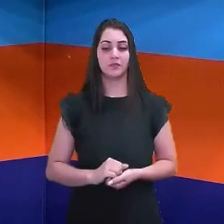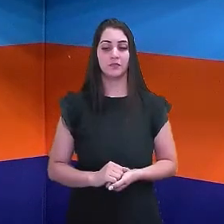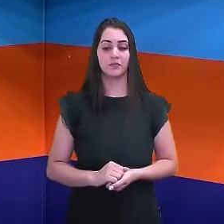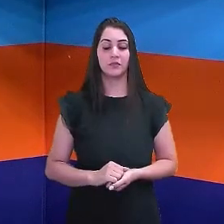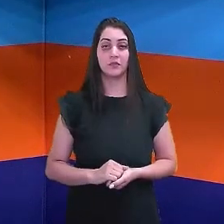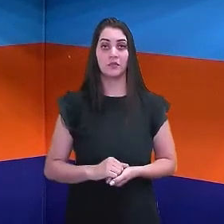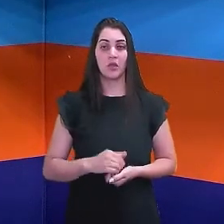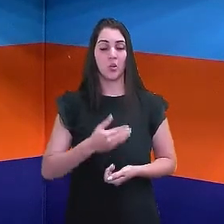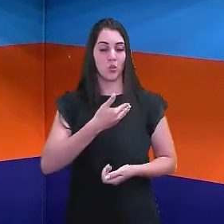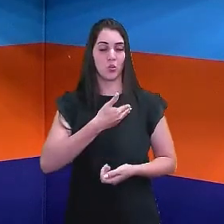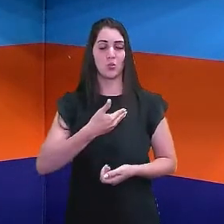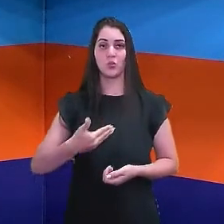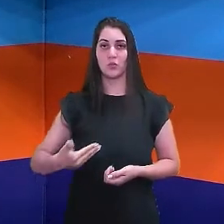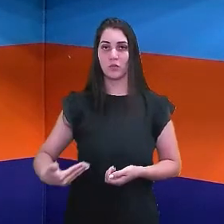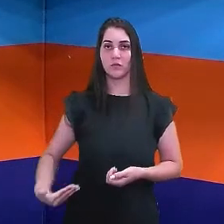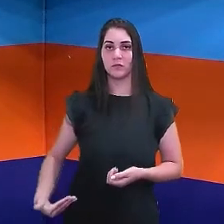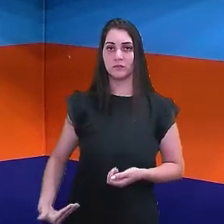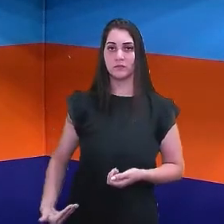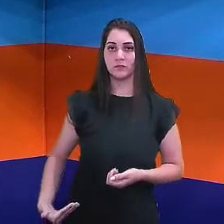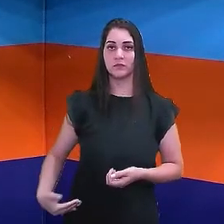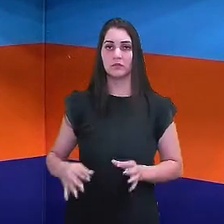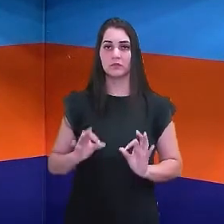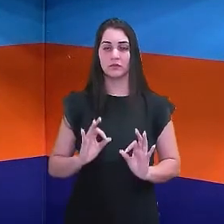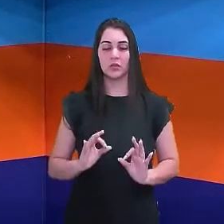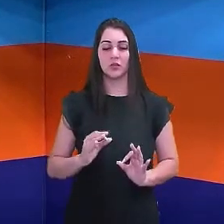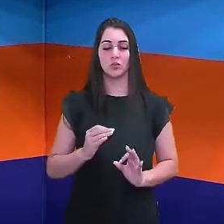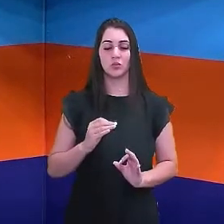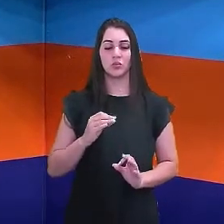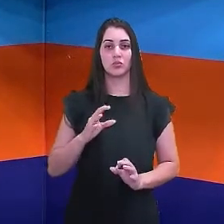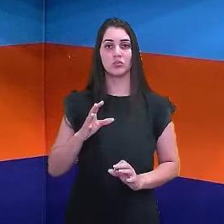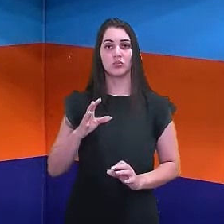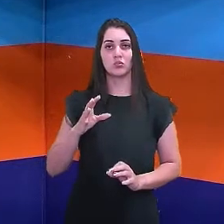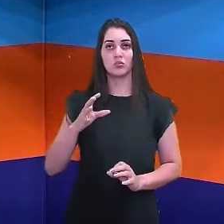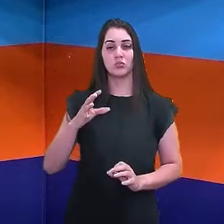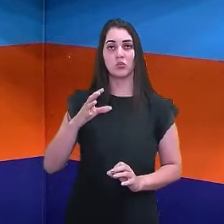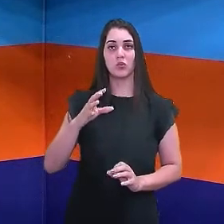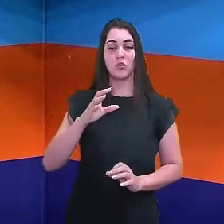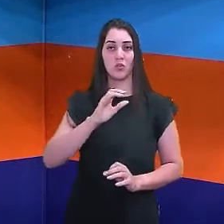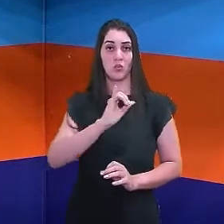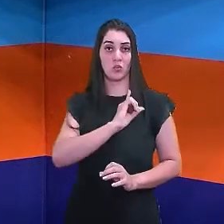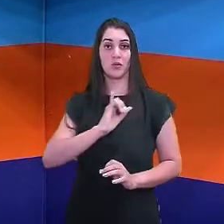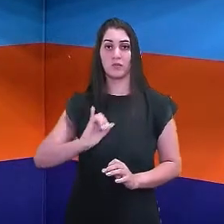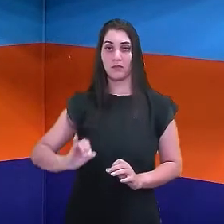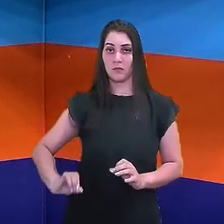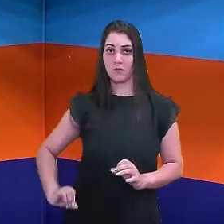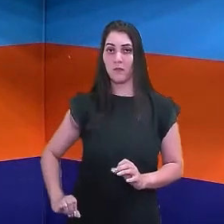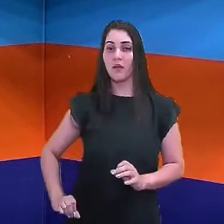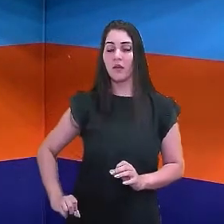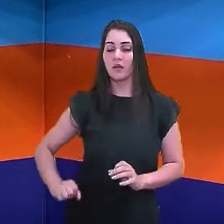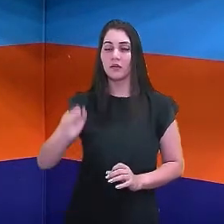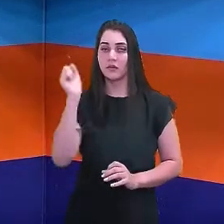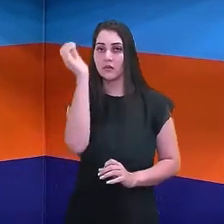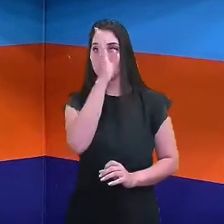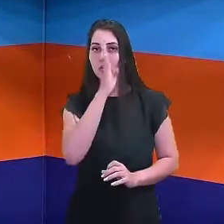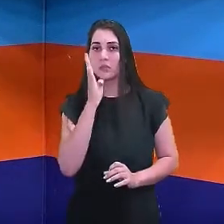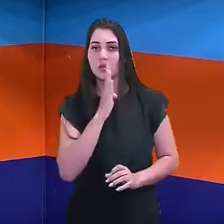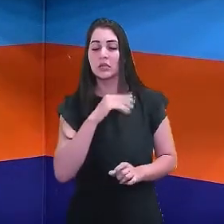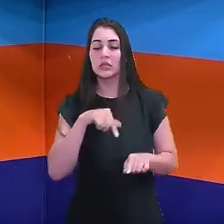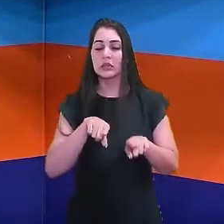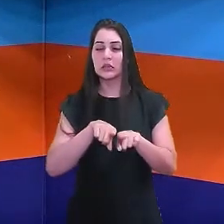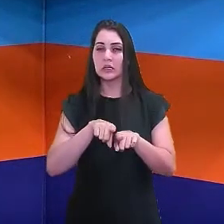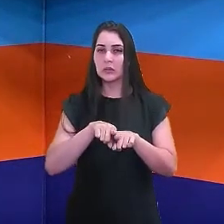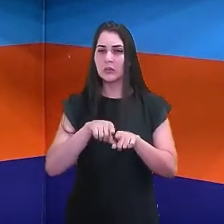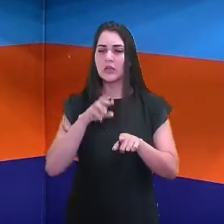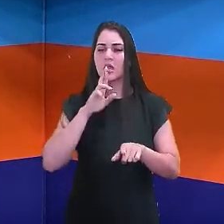um governante, um imperador brasileiro, e que isso iria corresponder